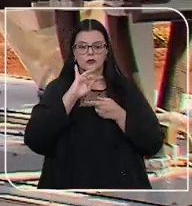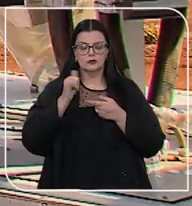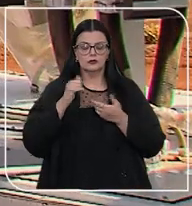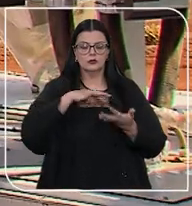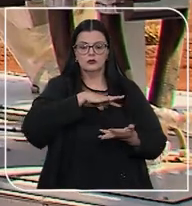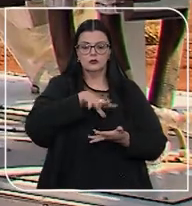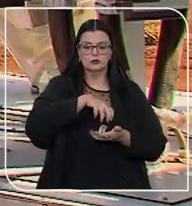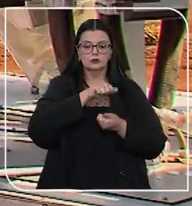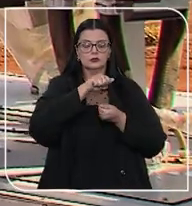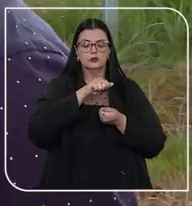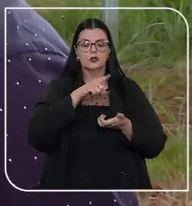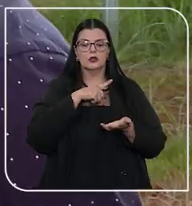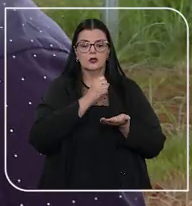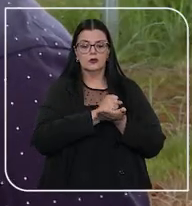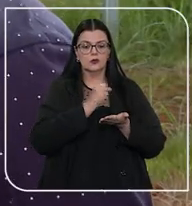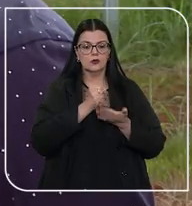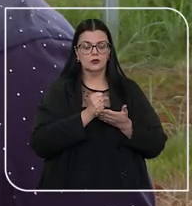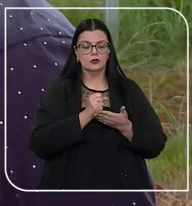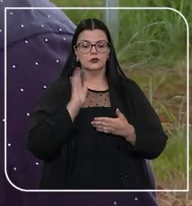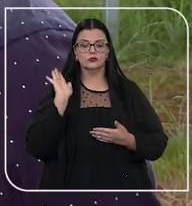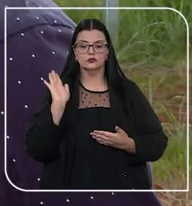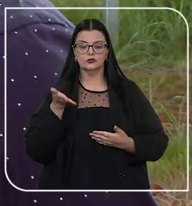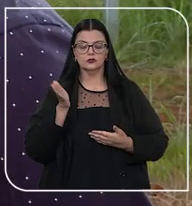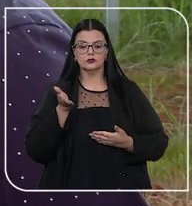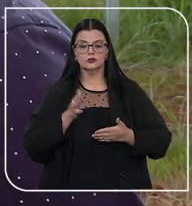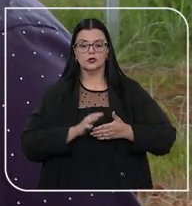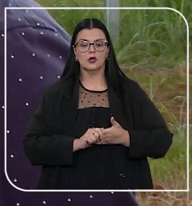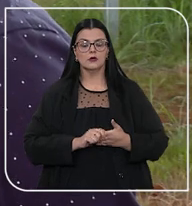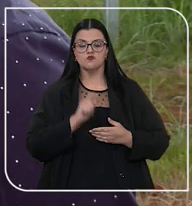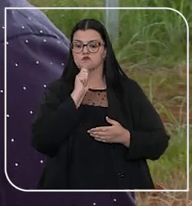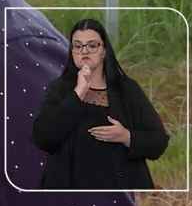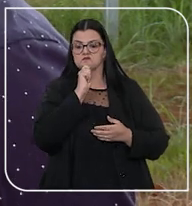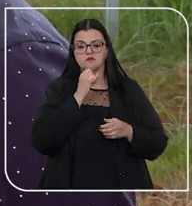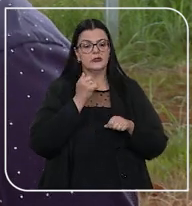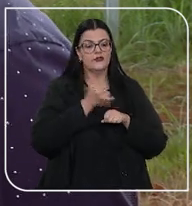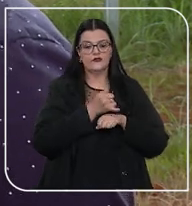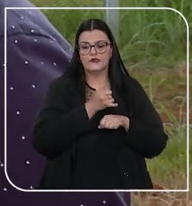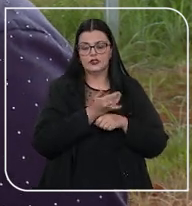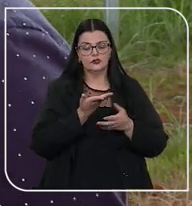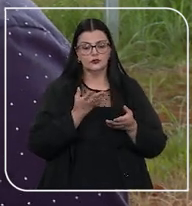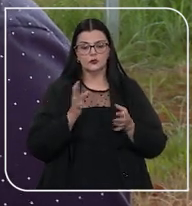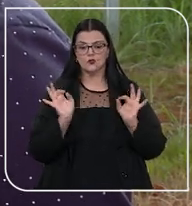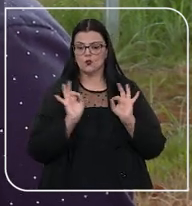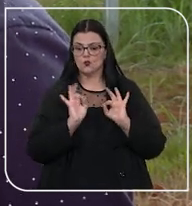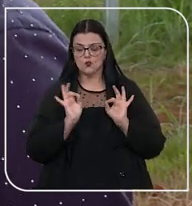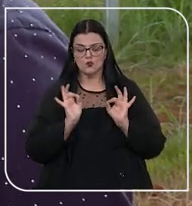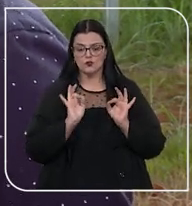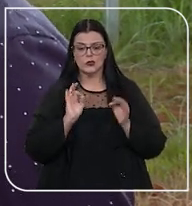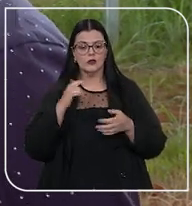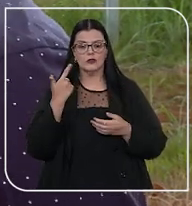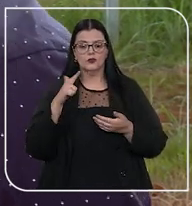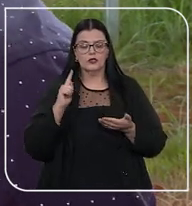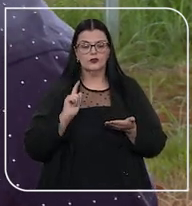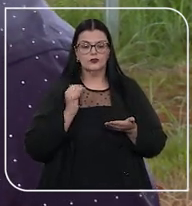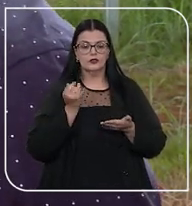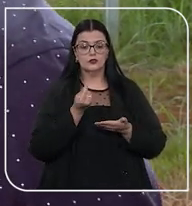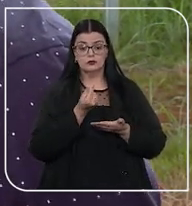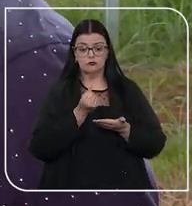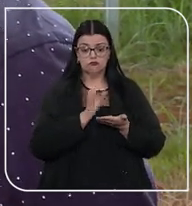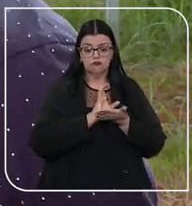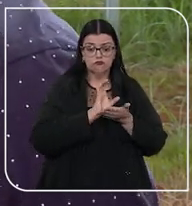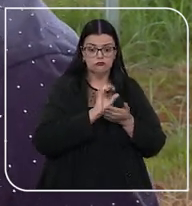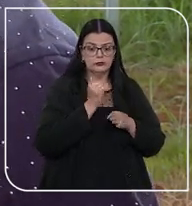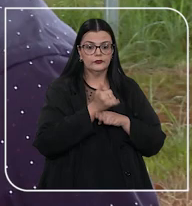com a sustentabilidade. Essa contratação, ela foi uma contratação sem investimento por parte do órgão, né? Então não houve nenhum investimento